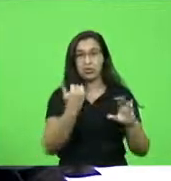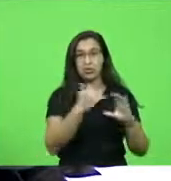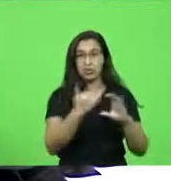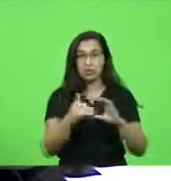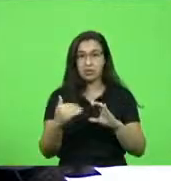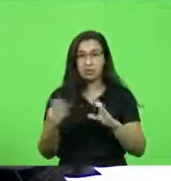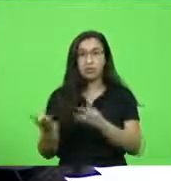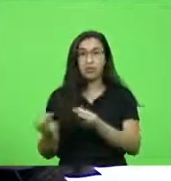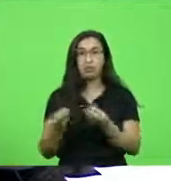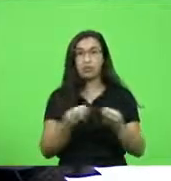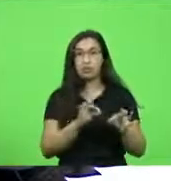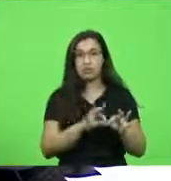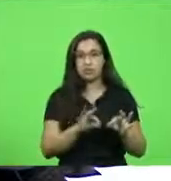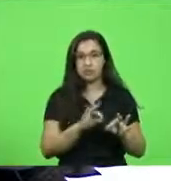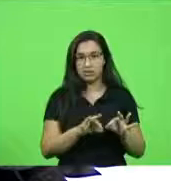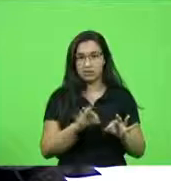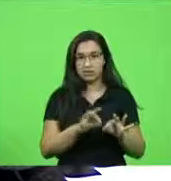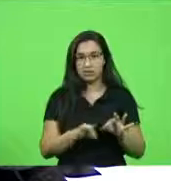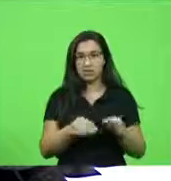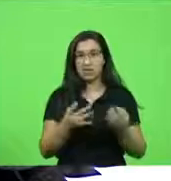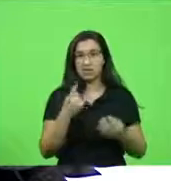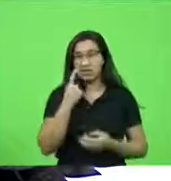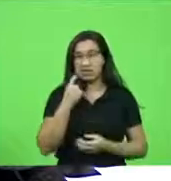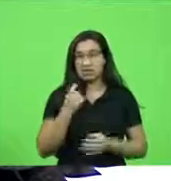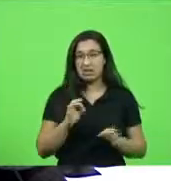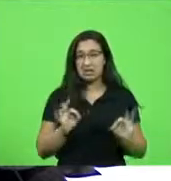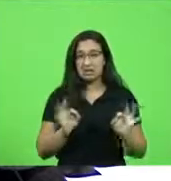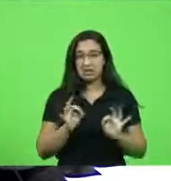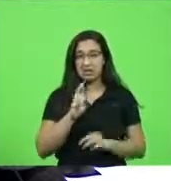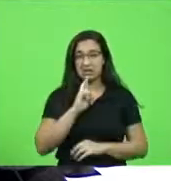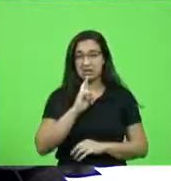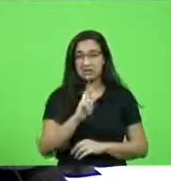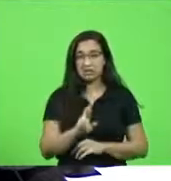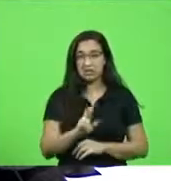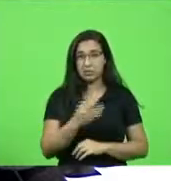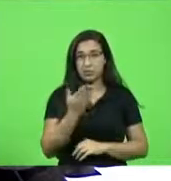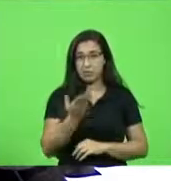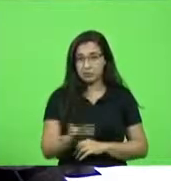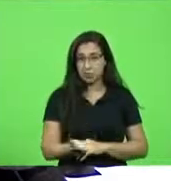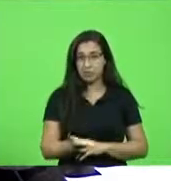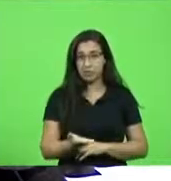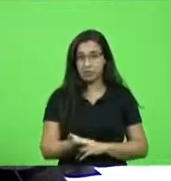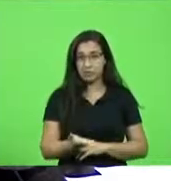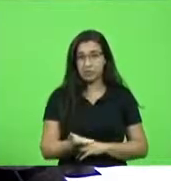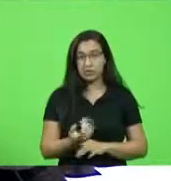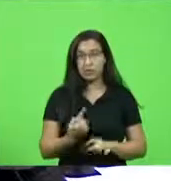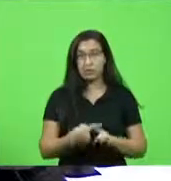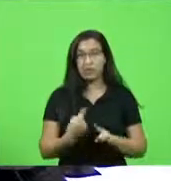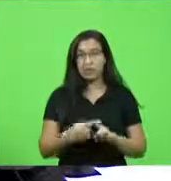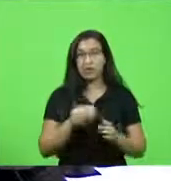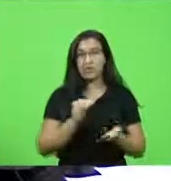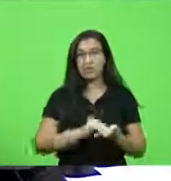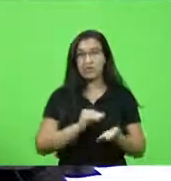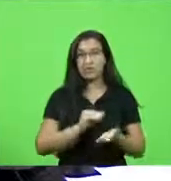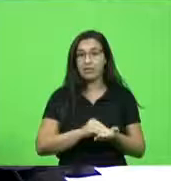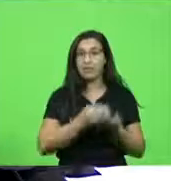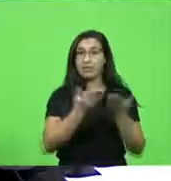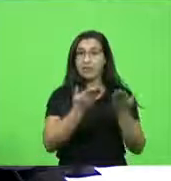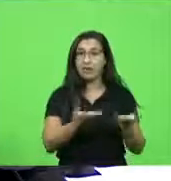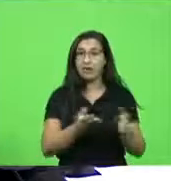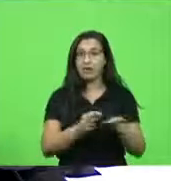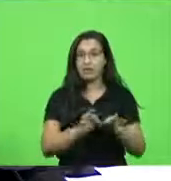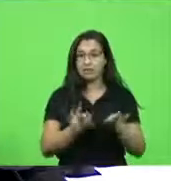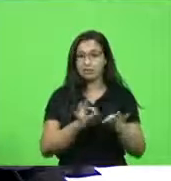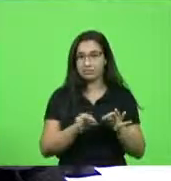As entidades não tiveram o mínimo interesse em responder à senhora diante da falta de interesse das entidades. Ao